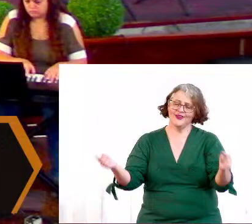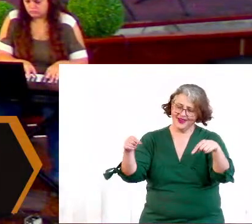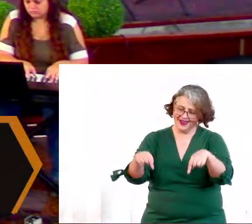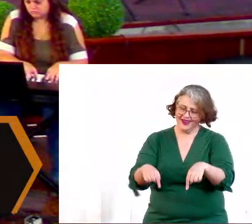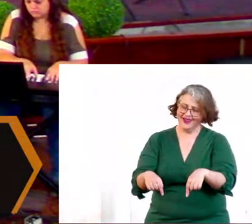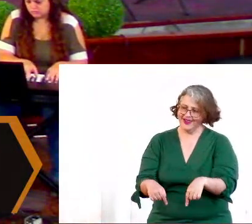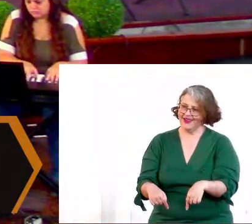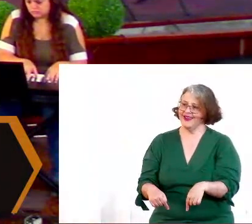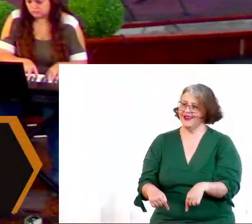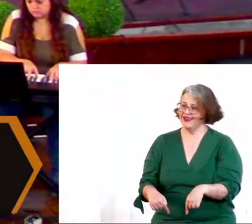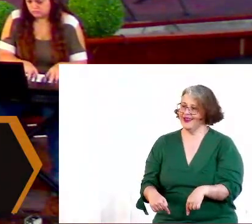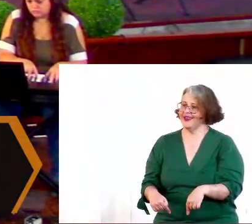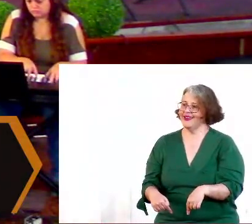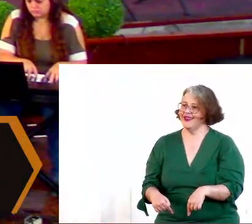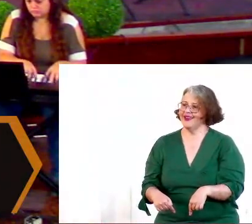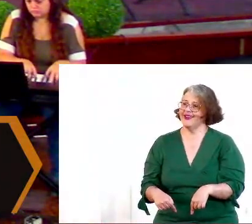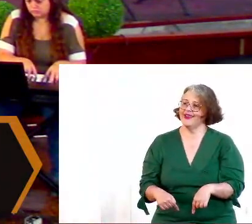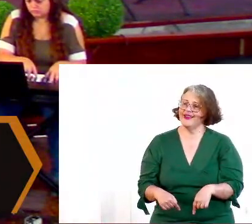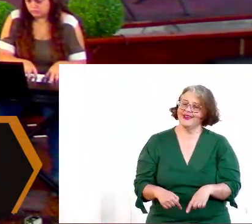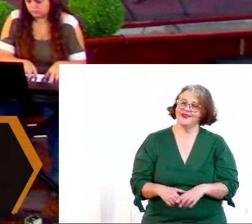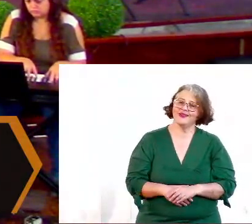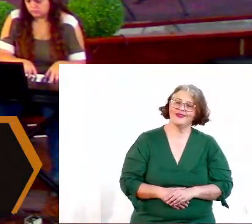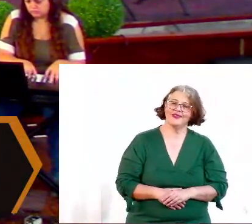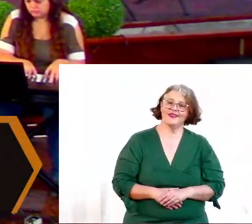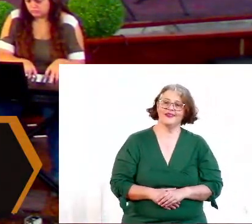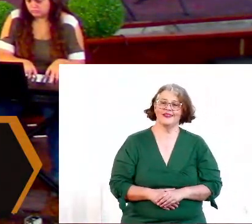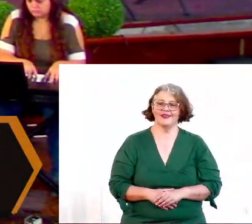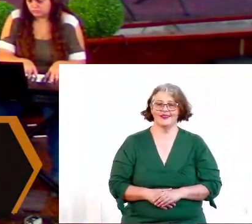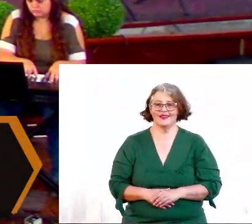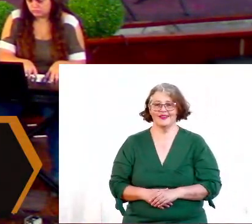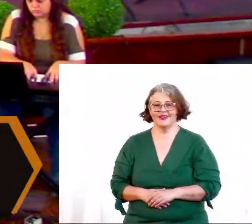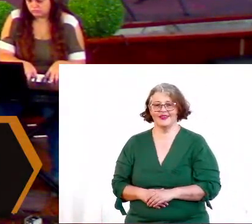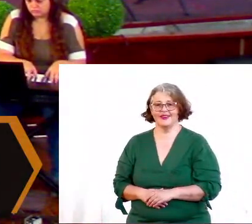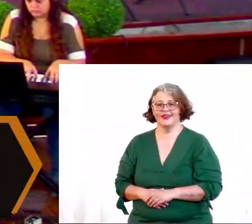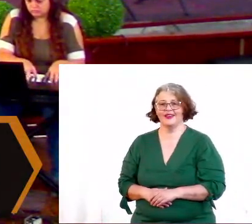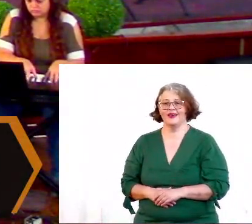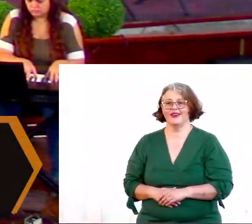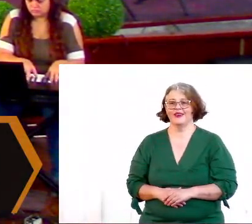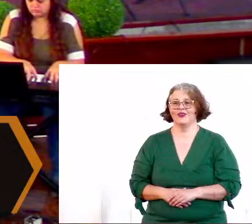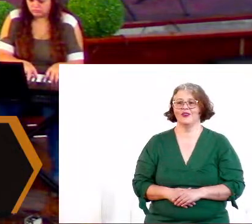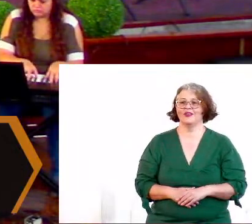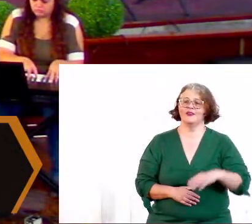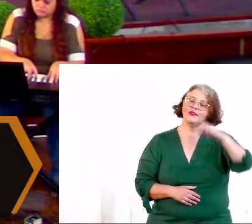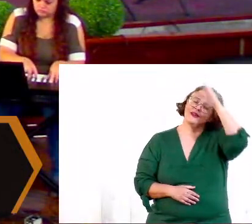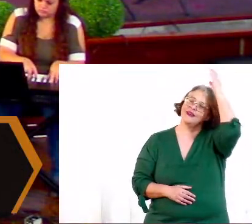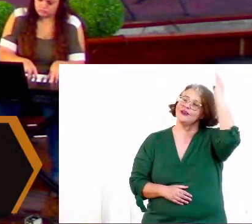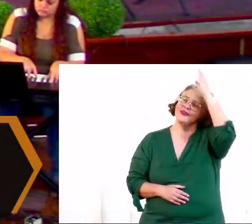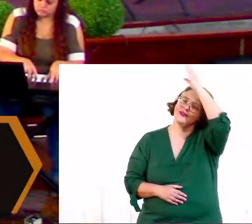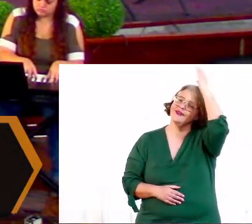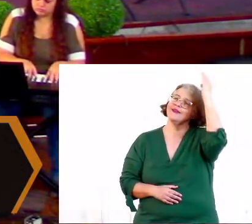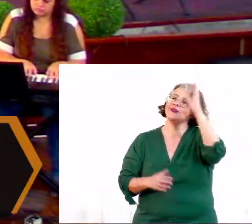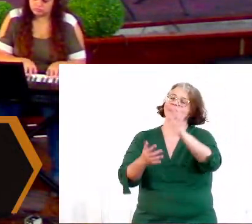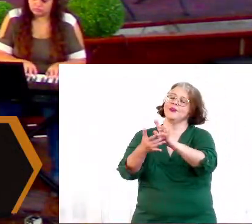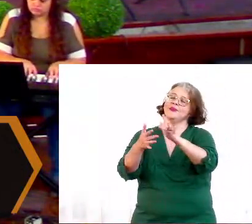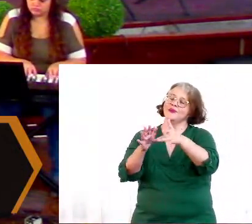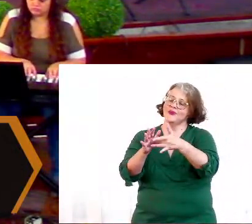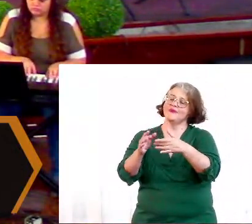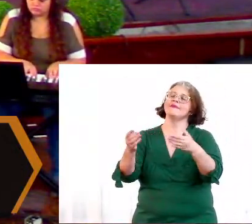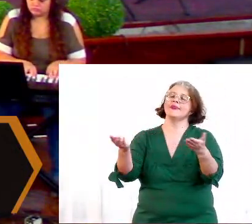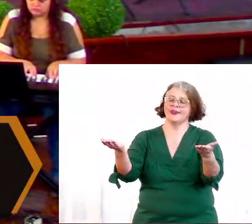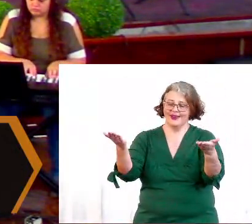presente aqui. Cristo Cristo Jesus,